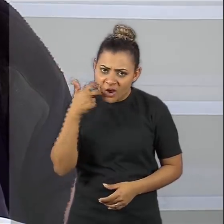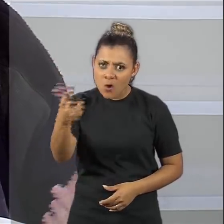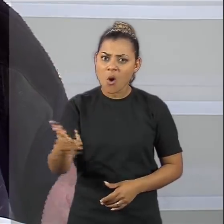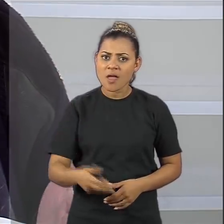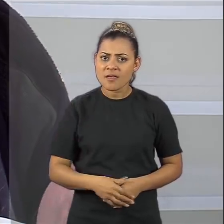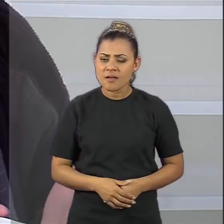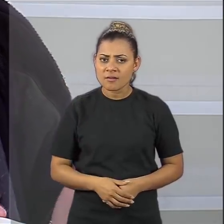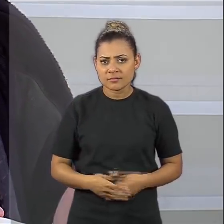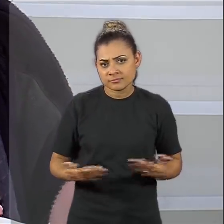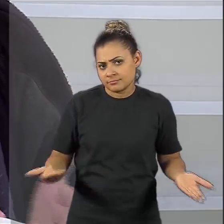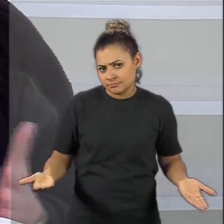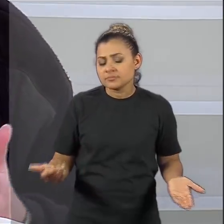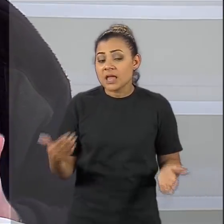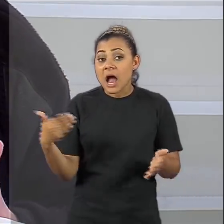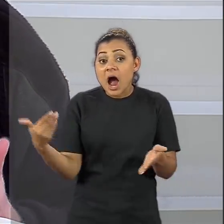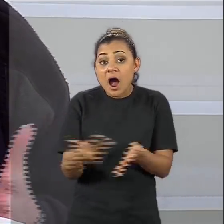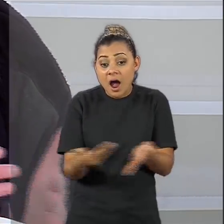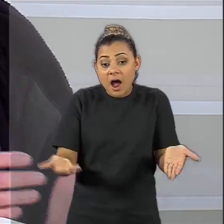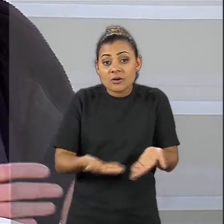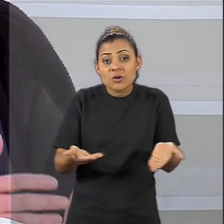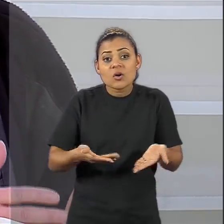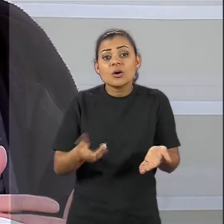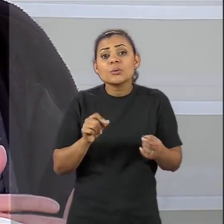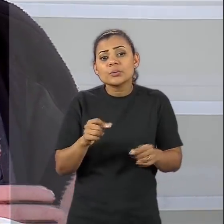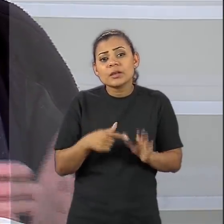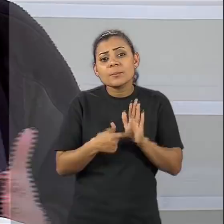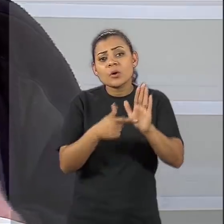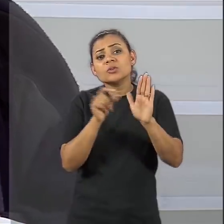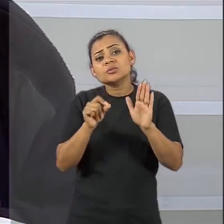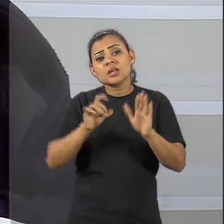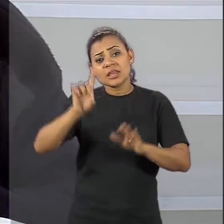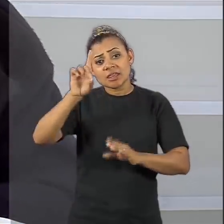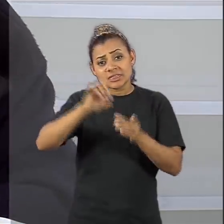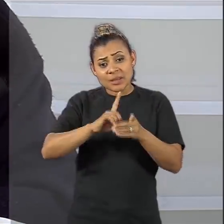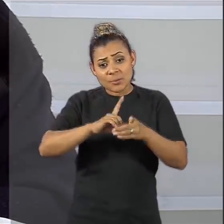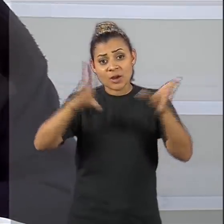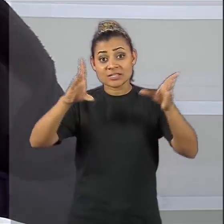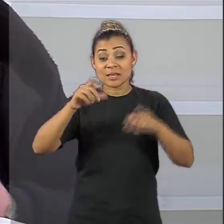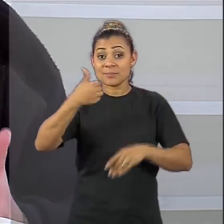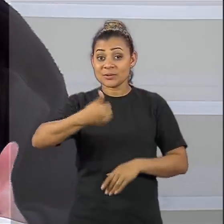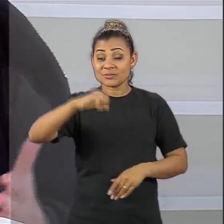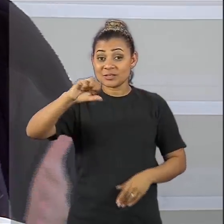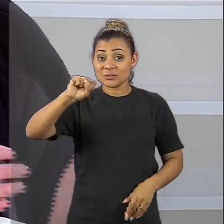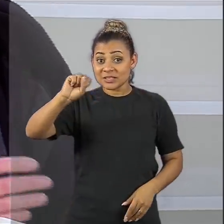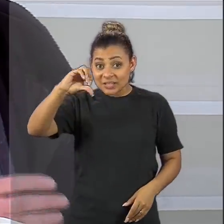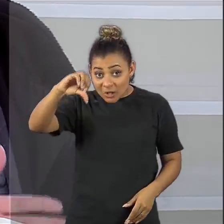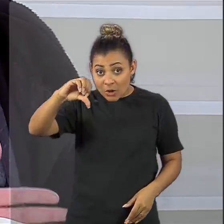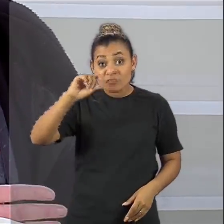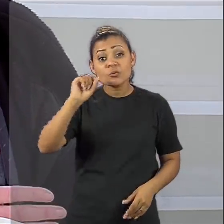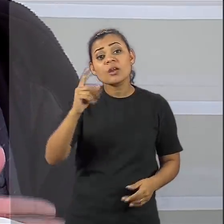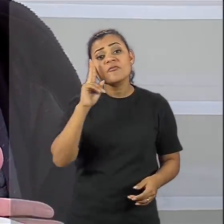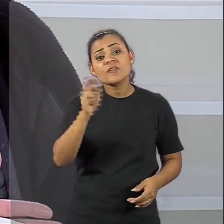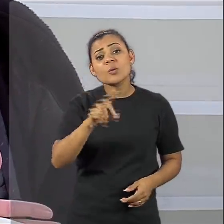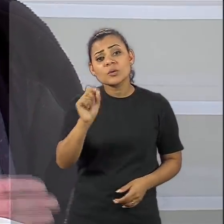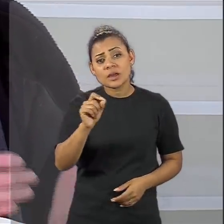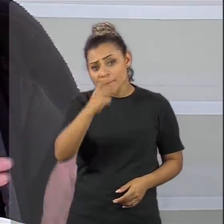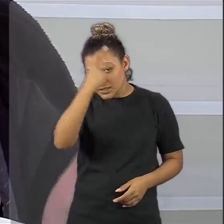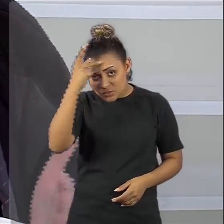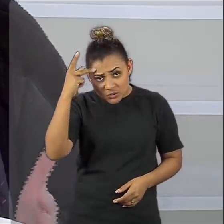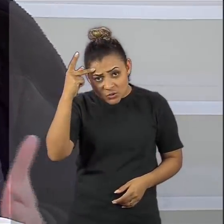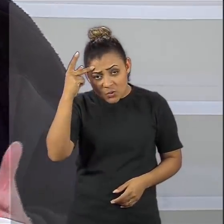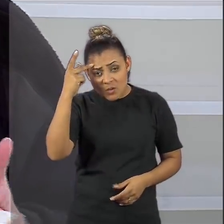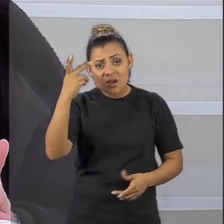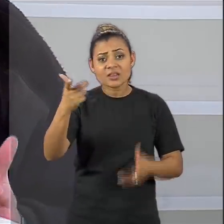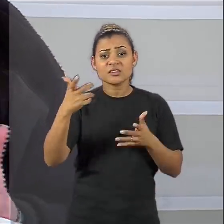Né? E agora o que você vê da festa da democracia de 89, o que você vê hoje? As viúvas e viúvos da ditadura